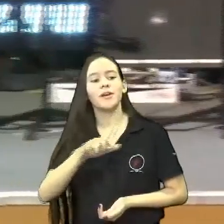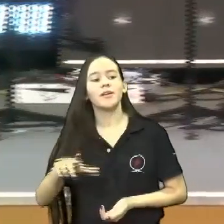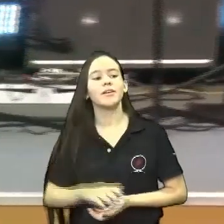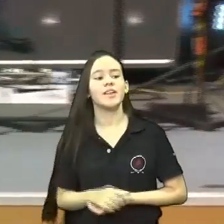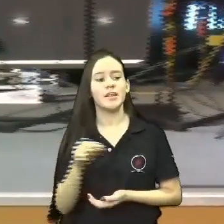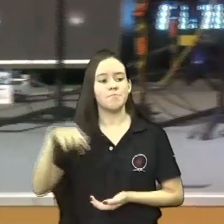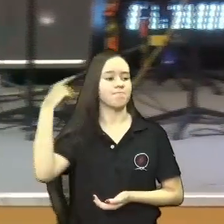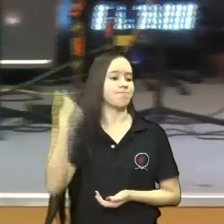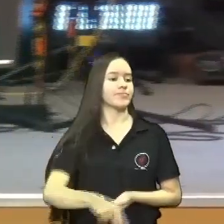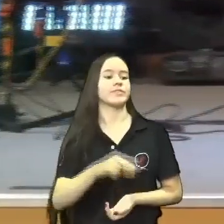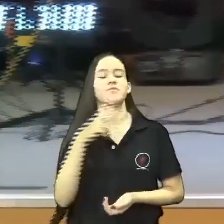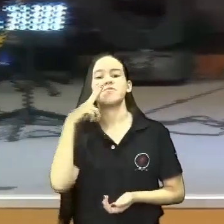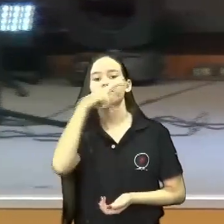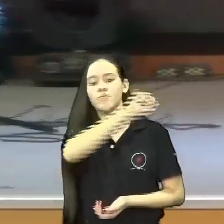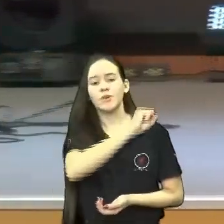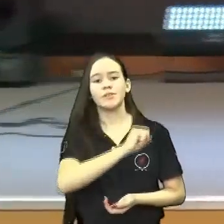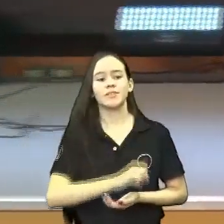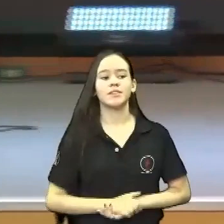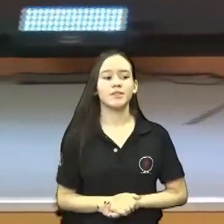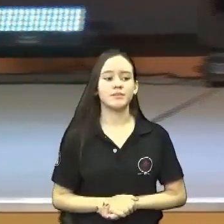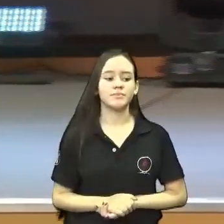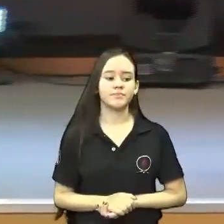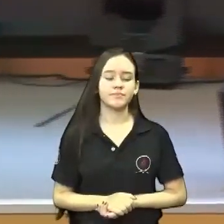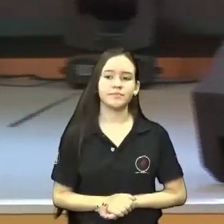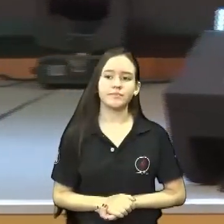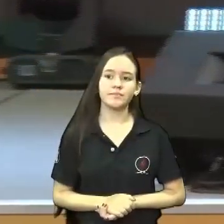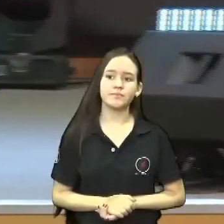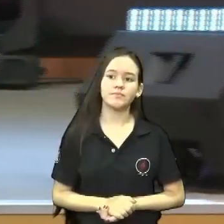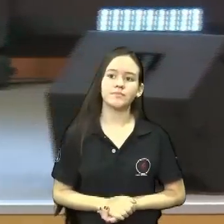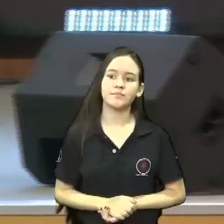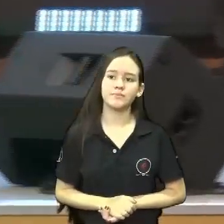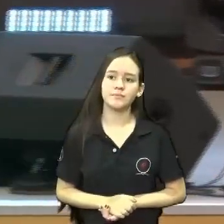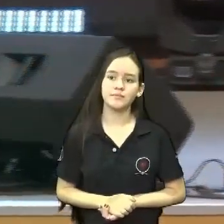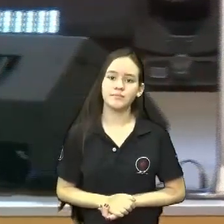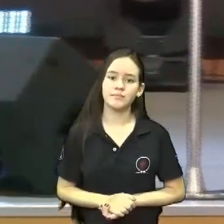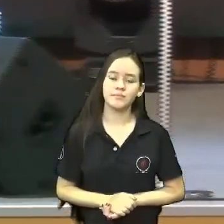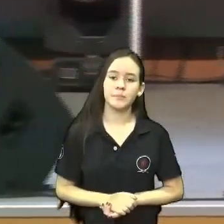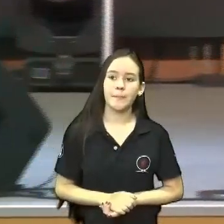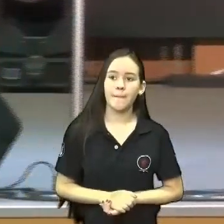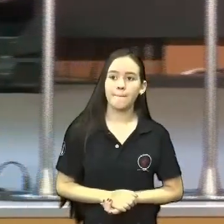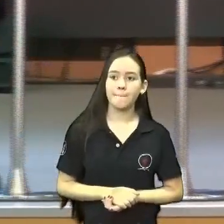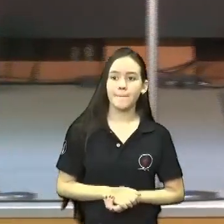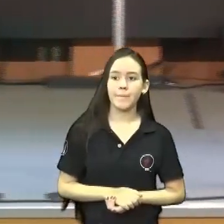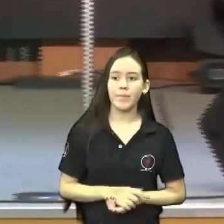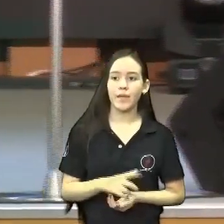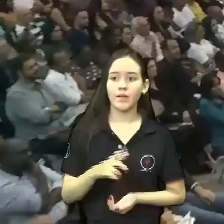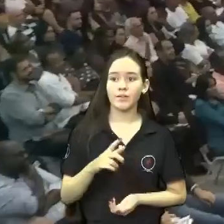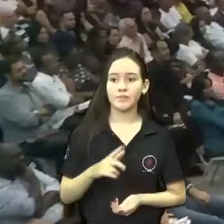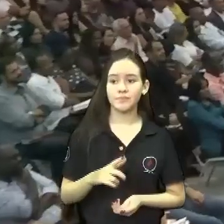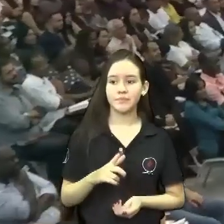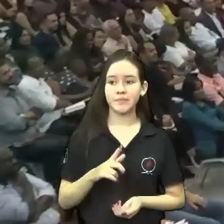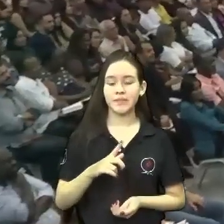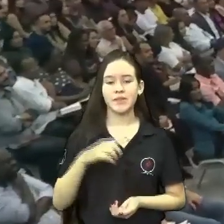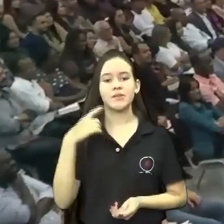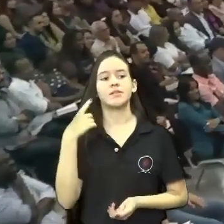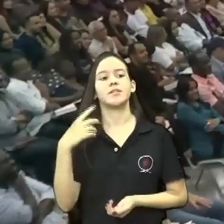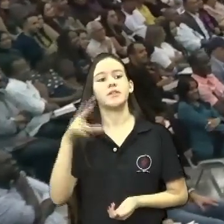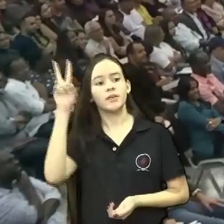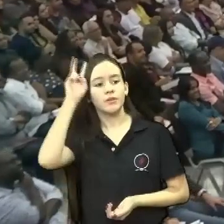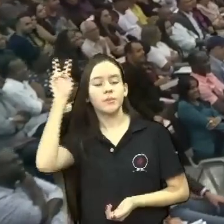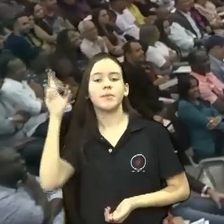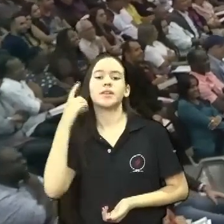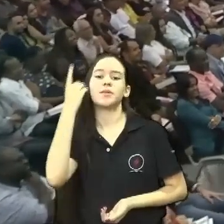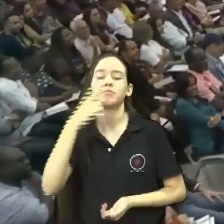com força porque era peralta demais e ele rapaz ele tinha uma vocação para Deputado